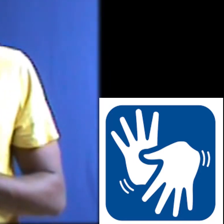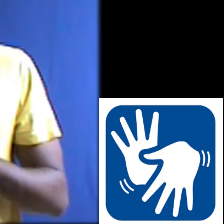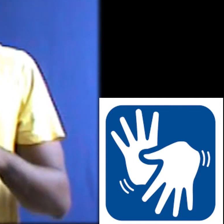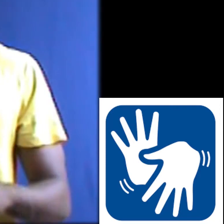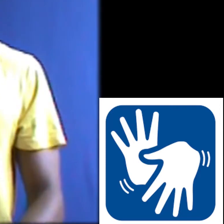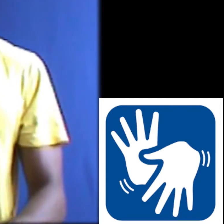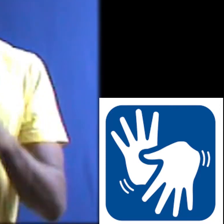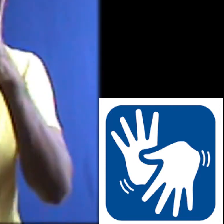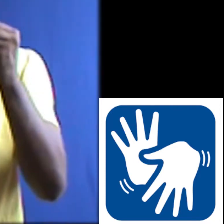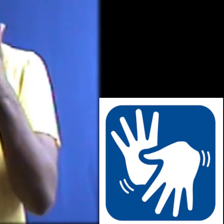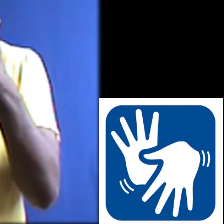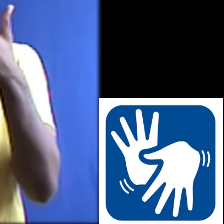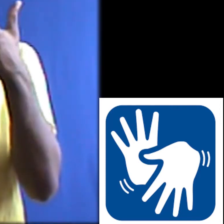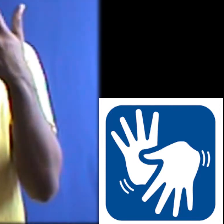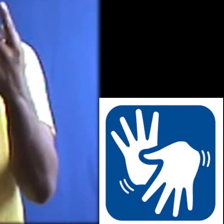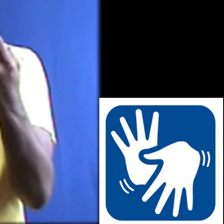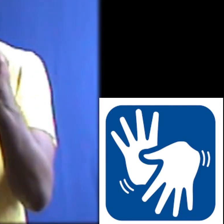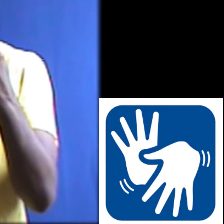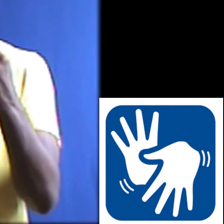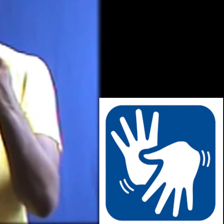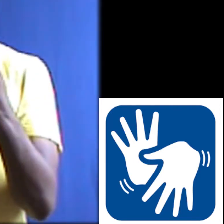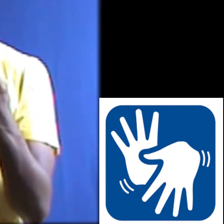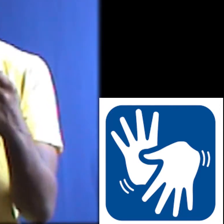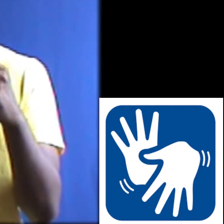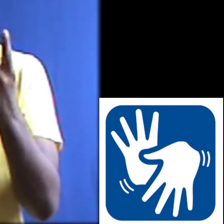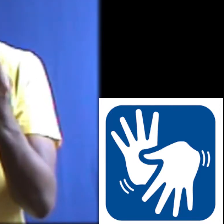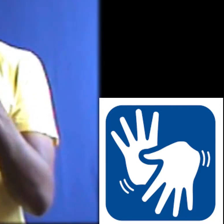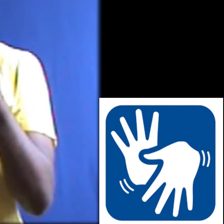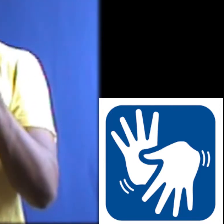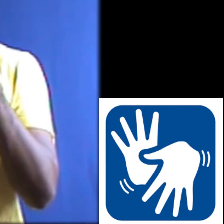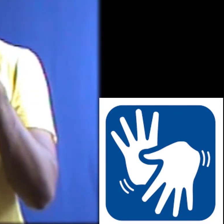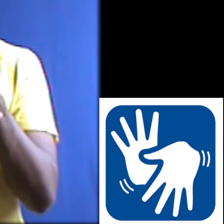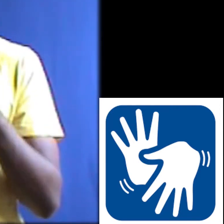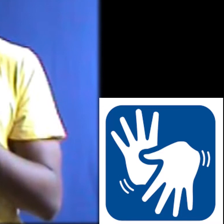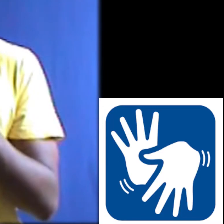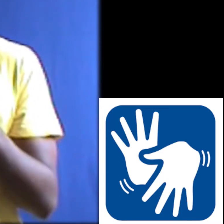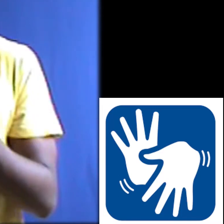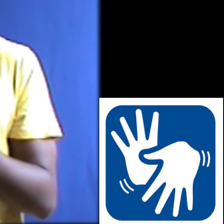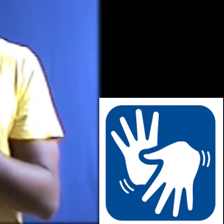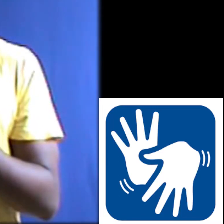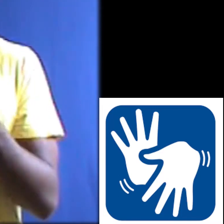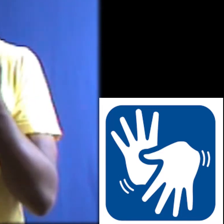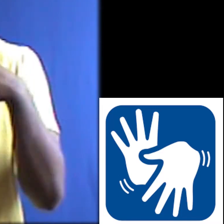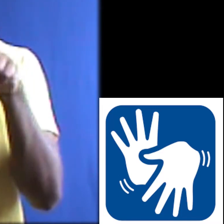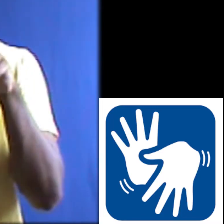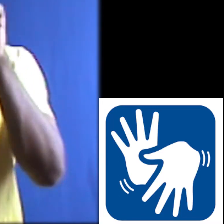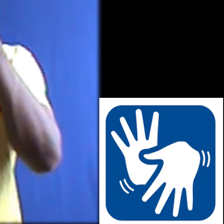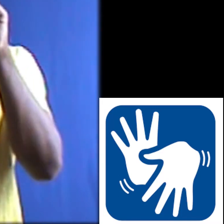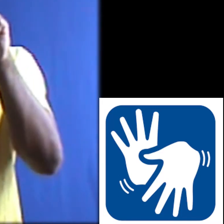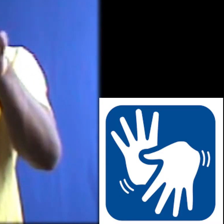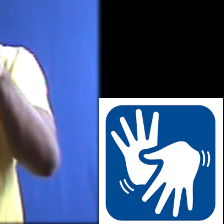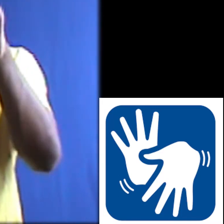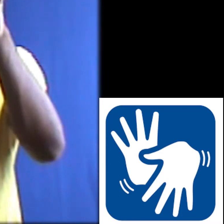comunicação. Um professor reflexivo sempre será um professor que dará conta de compreender todos